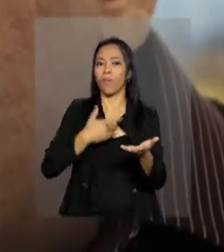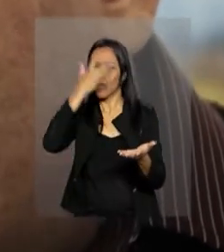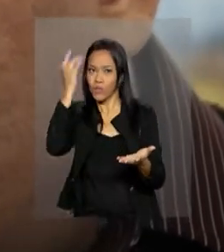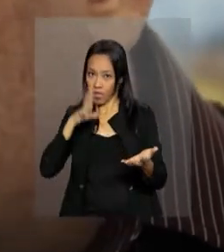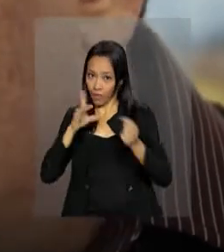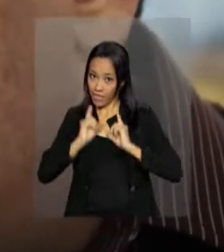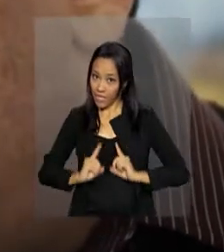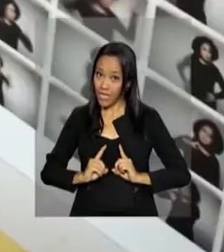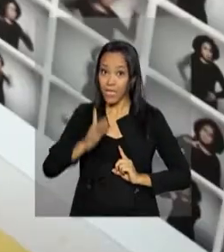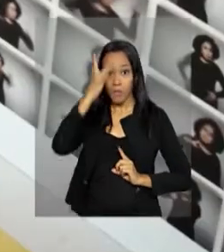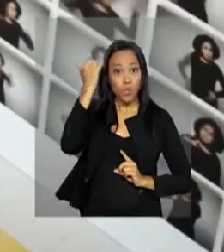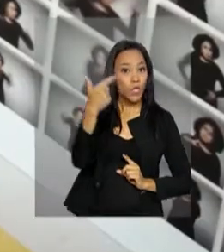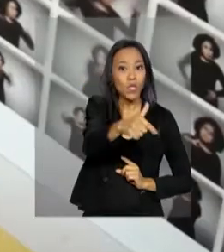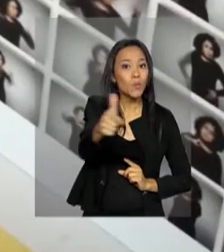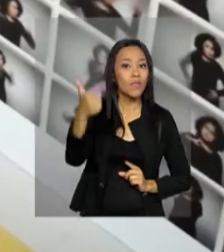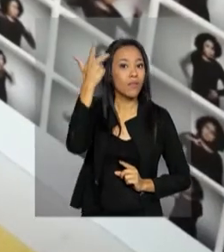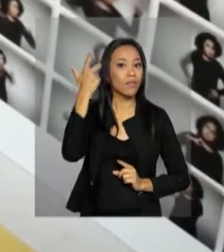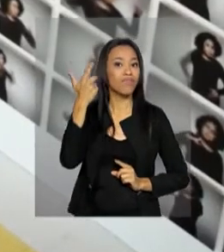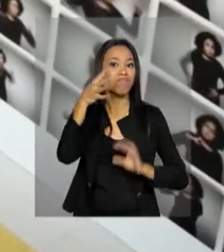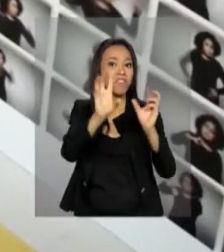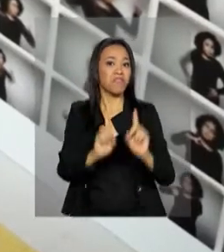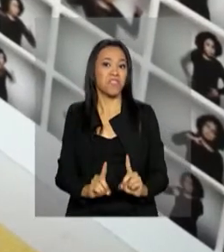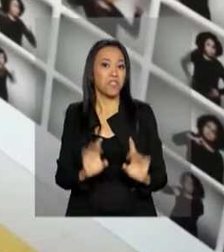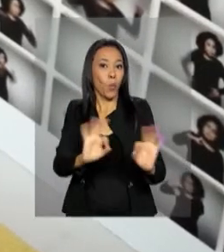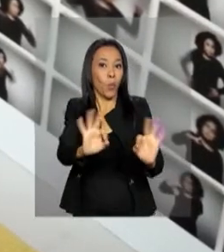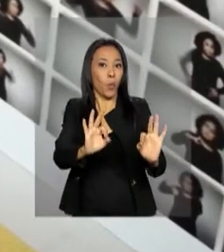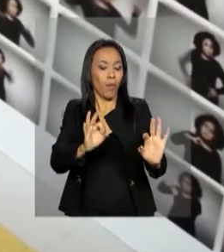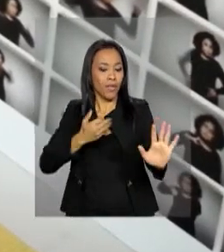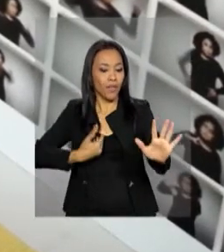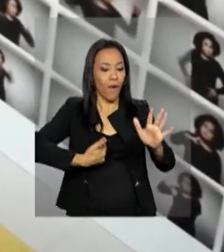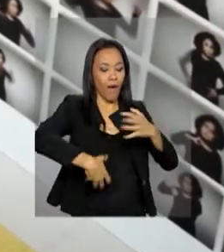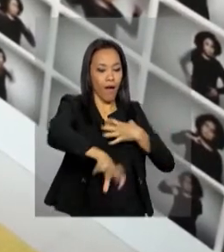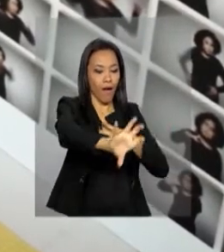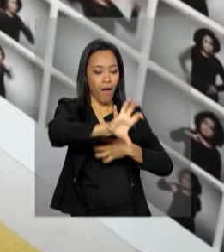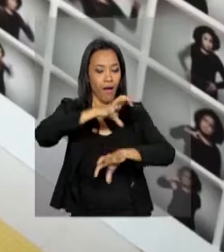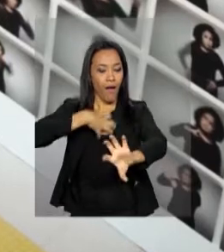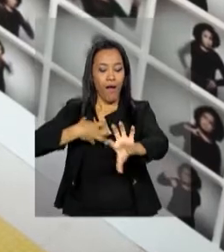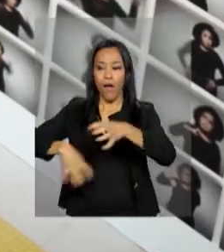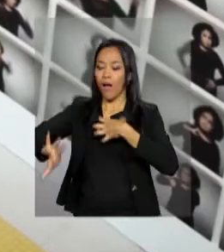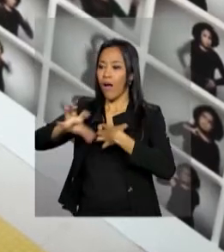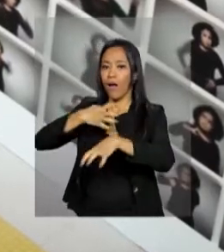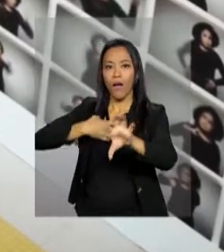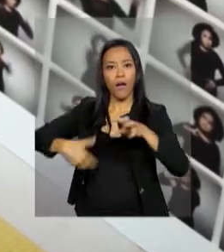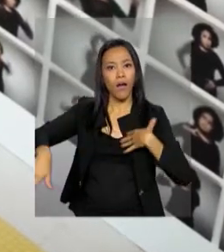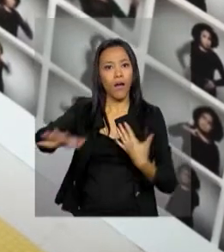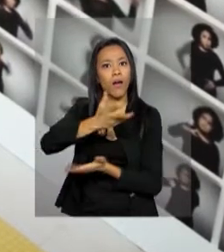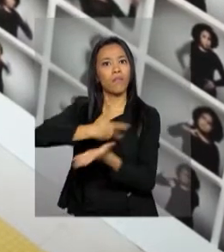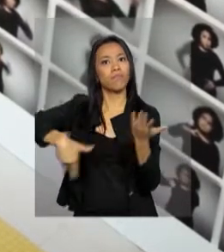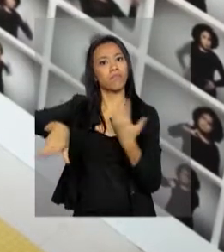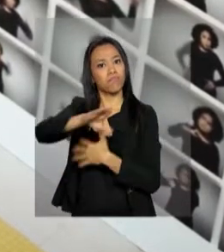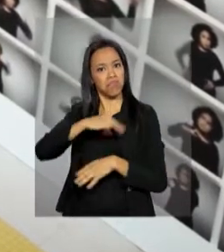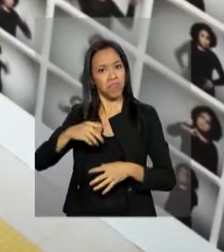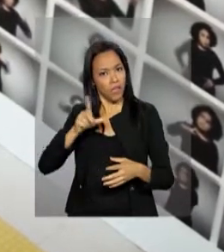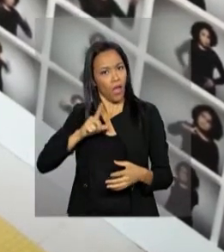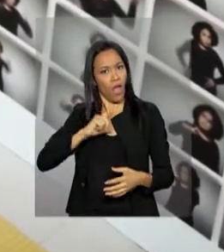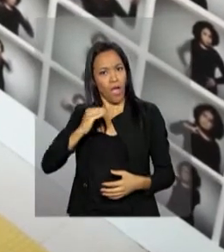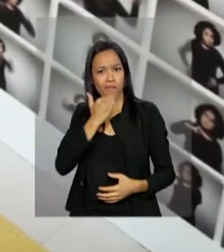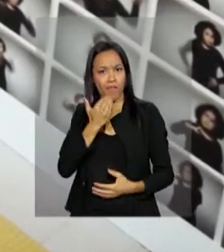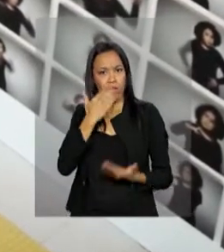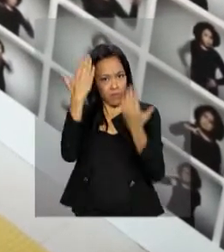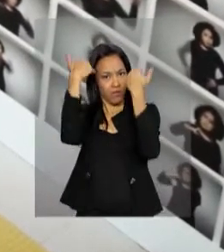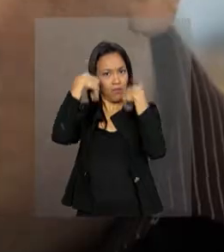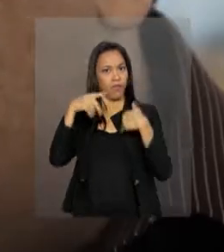com deficiência e pessoas sem nenhuma deficiência naquilo que cada um tem de fragilidade e de